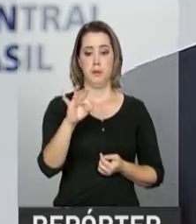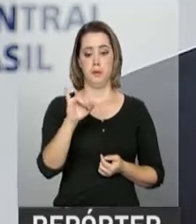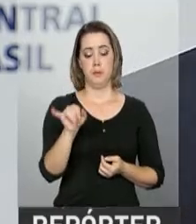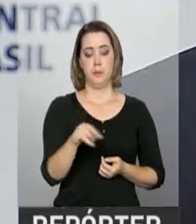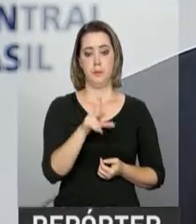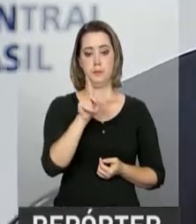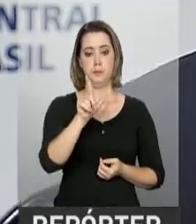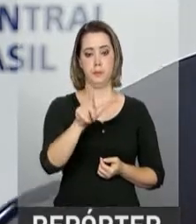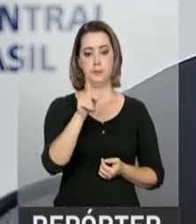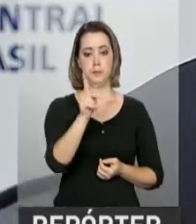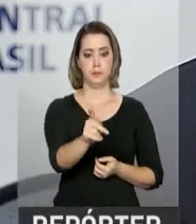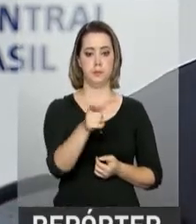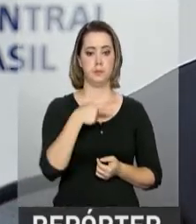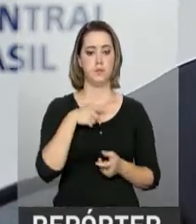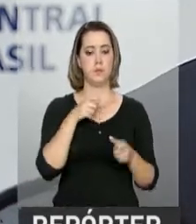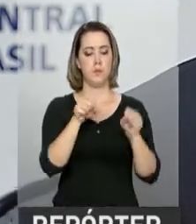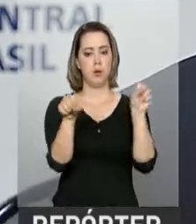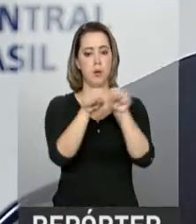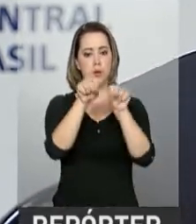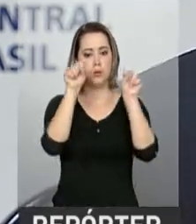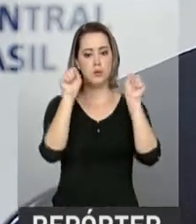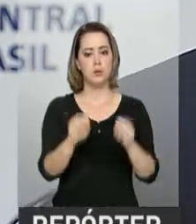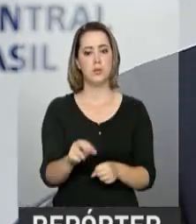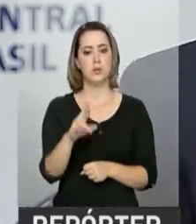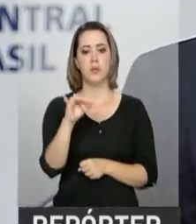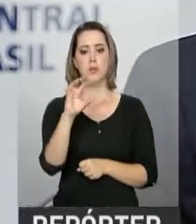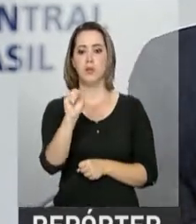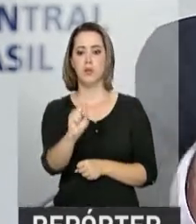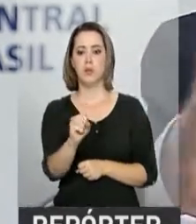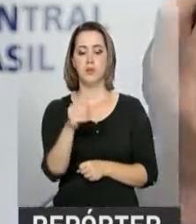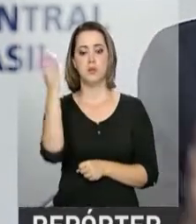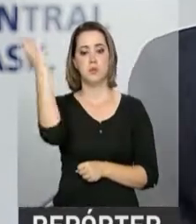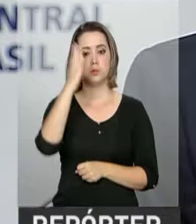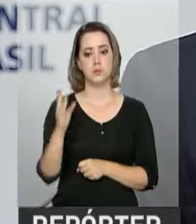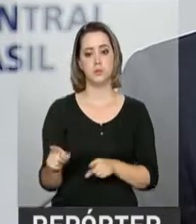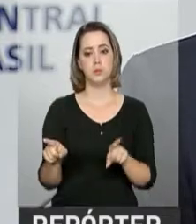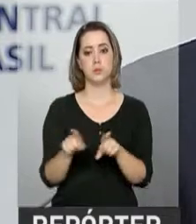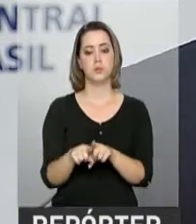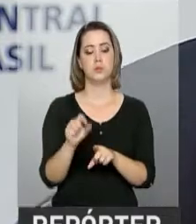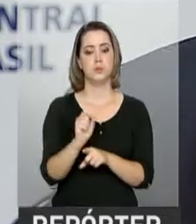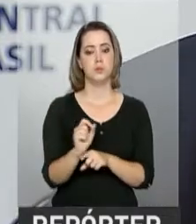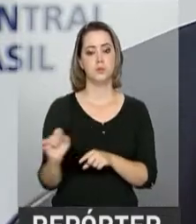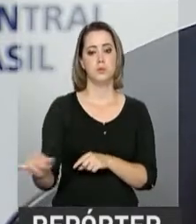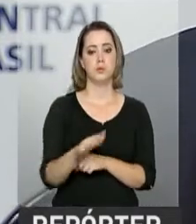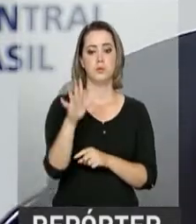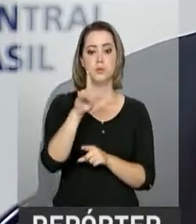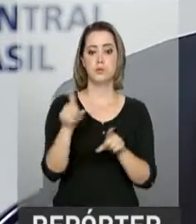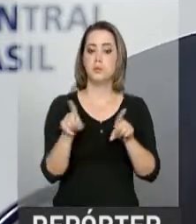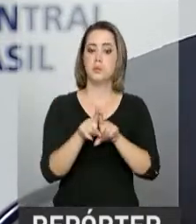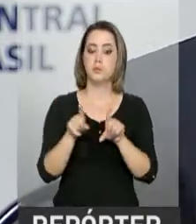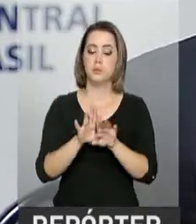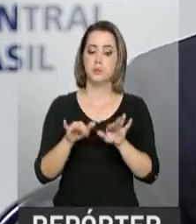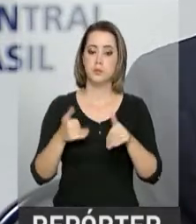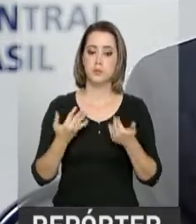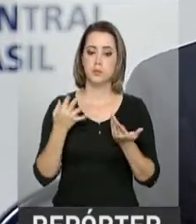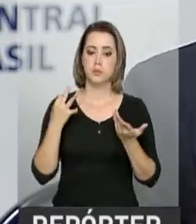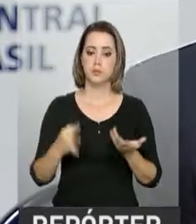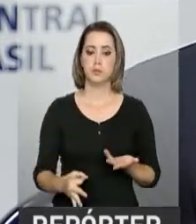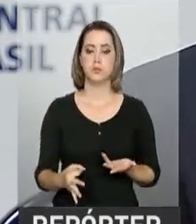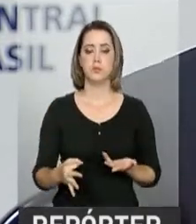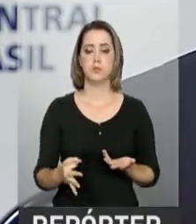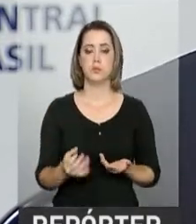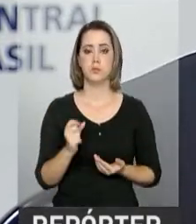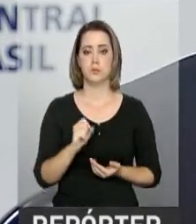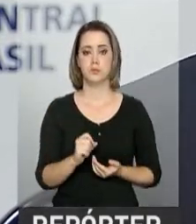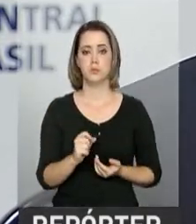sistemática relacionada com o risco brasil e com a questão da inflação então de fato houve